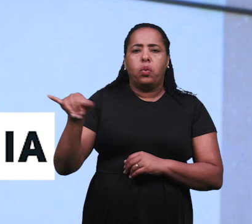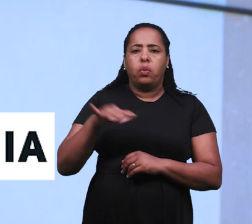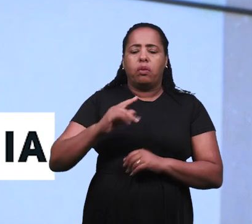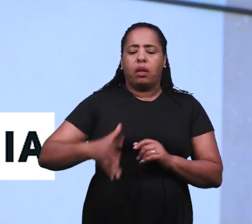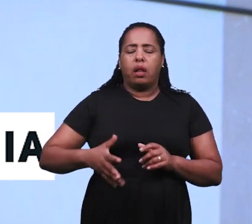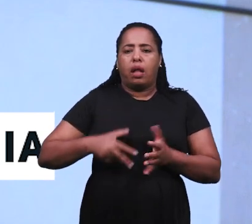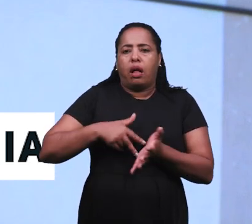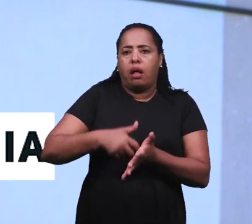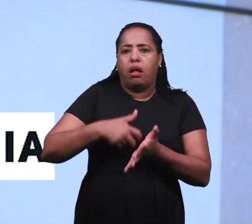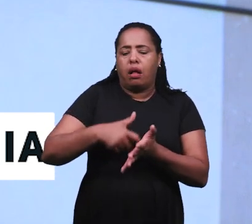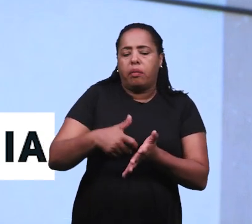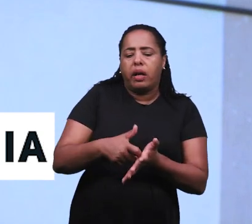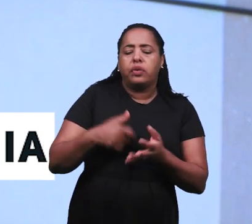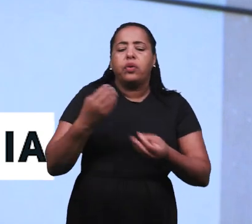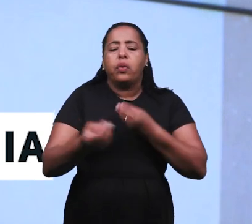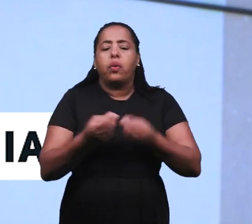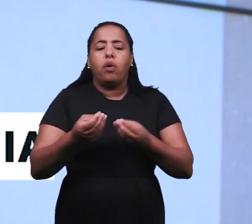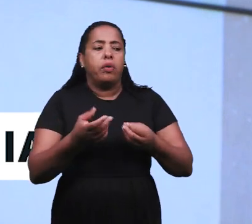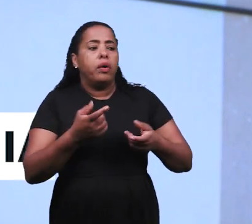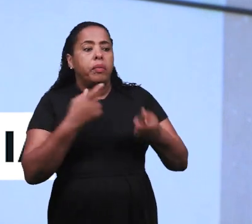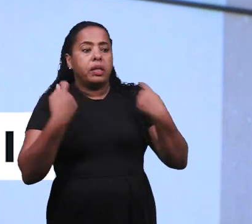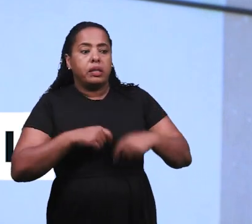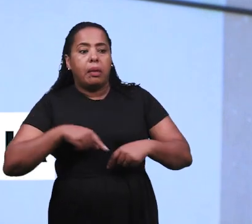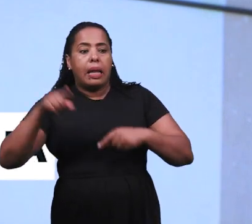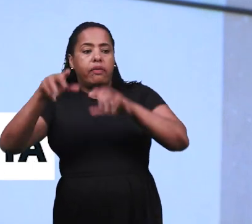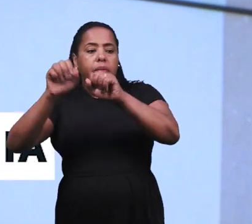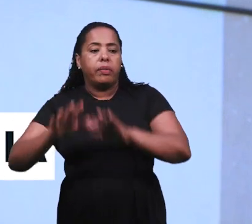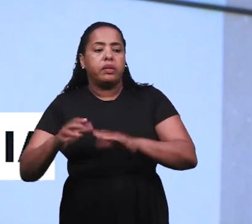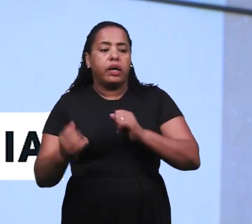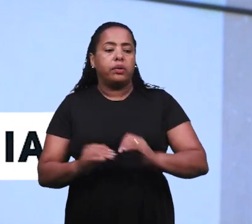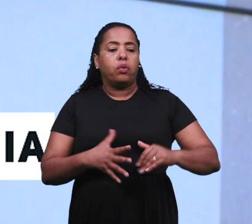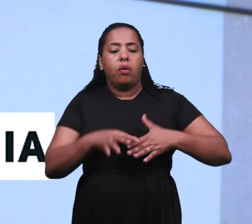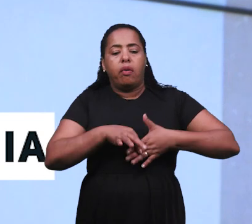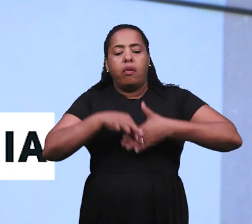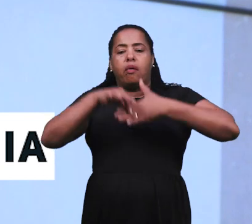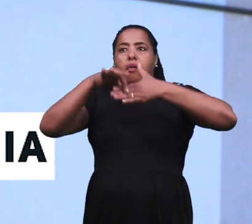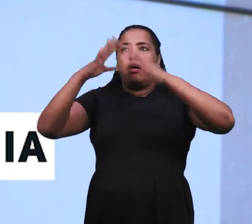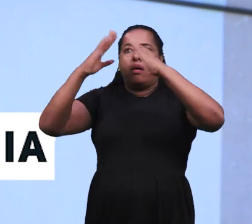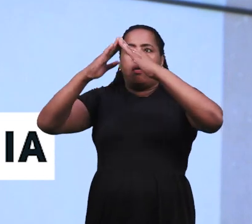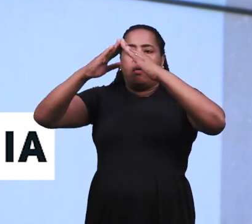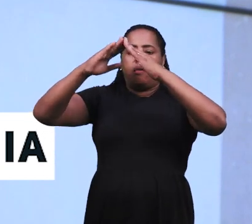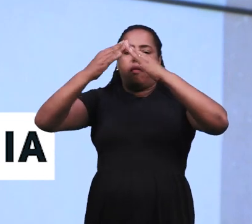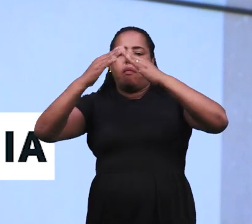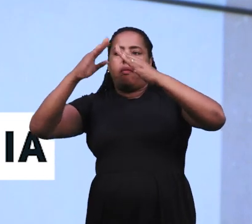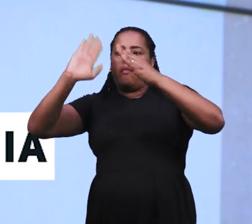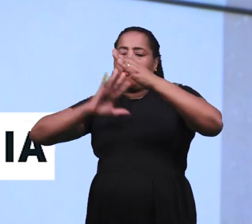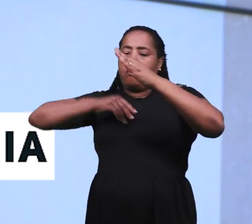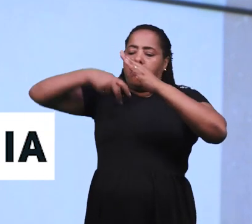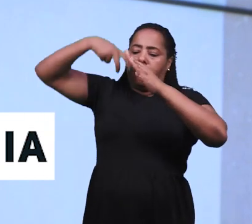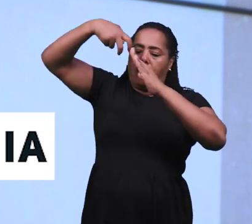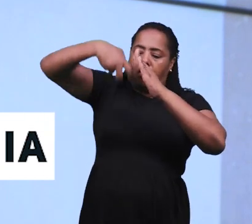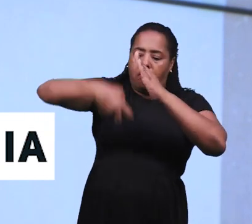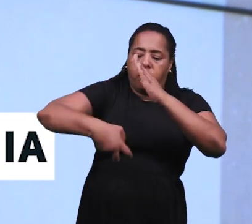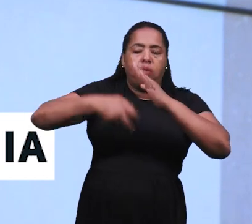abençoado. Maravilha. Então, desce ele pelo telhado. Né? Então, em todo tempo, nós aplicamos as